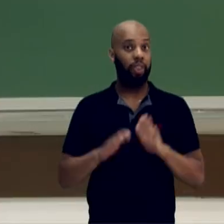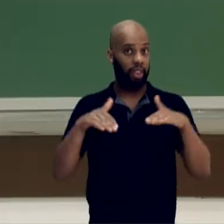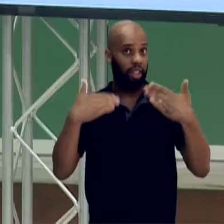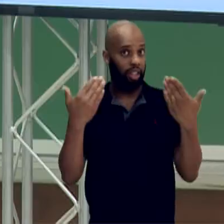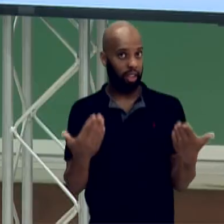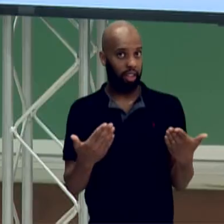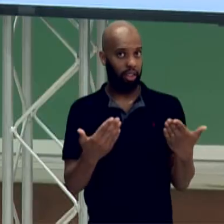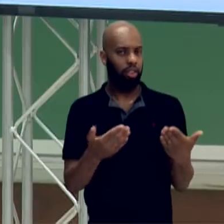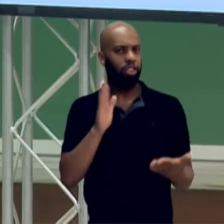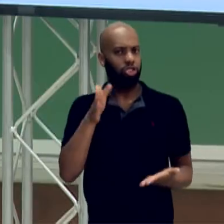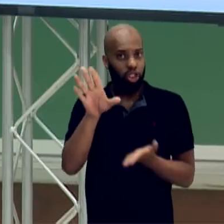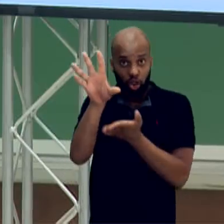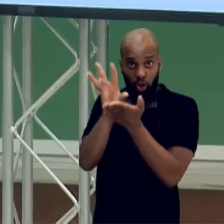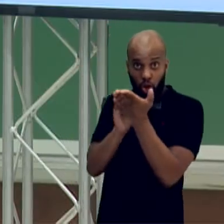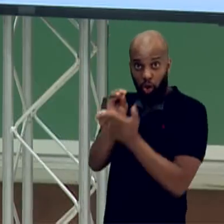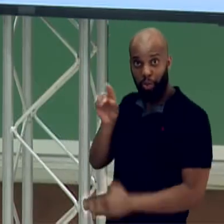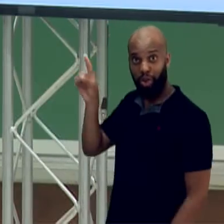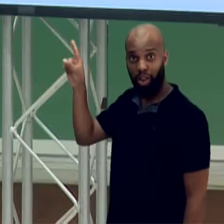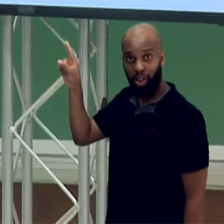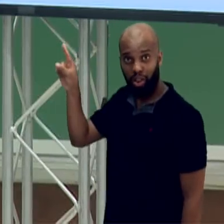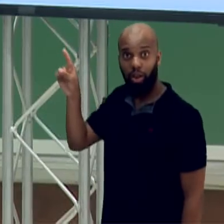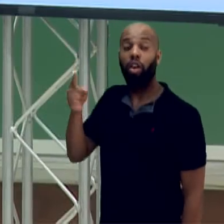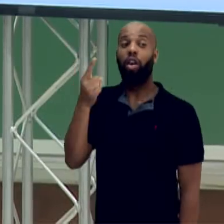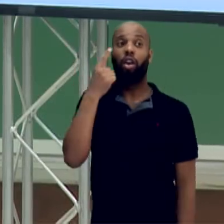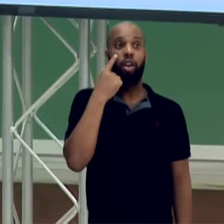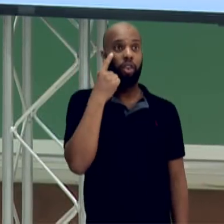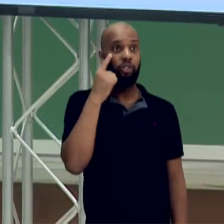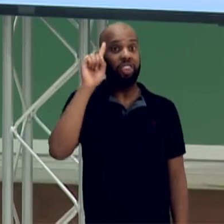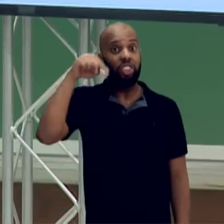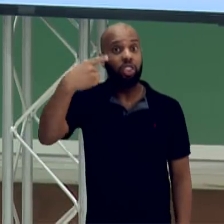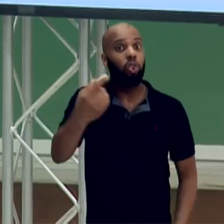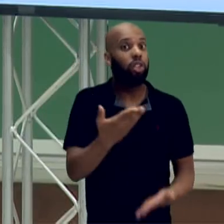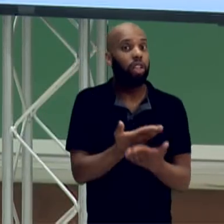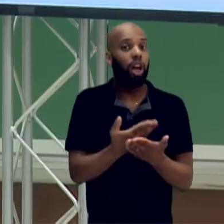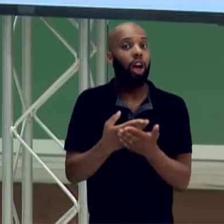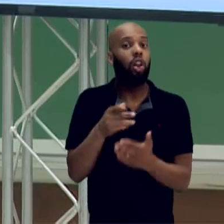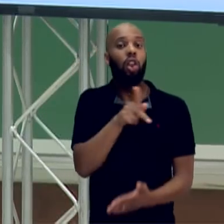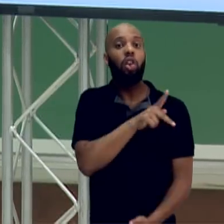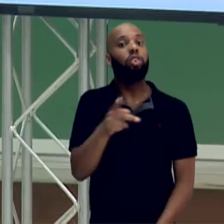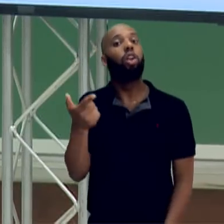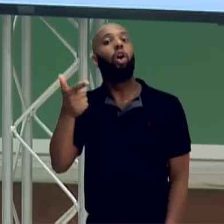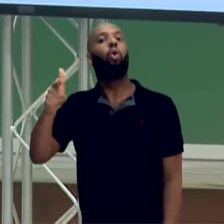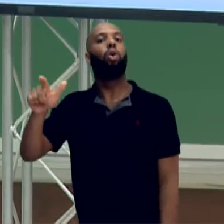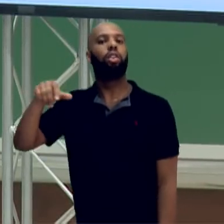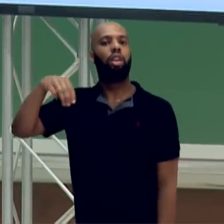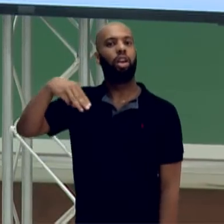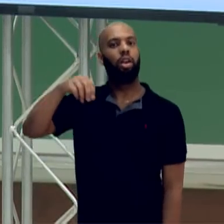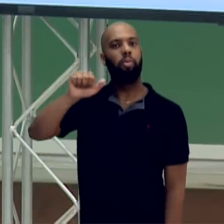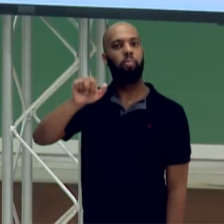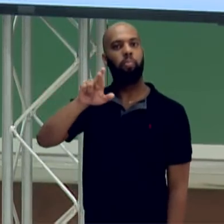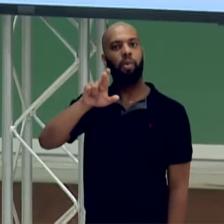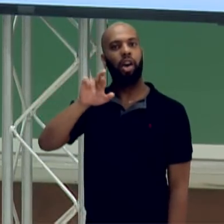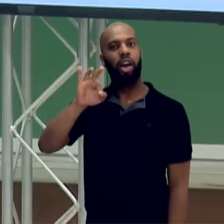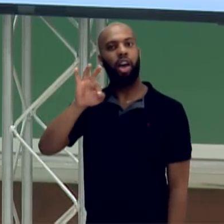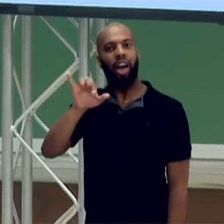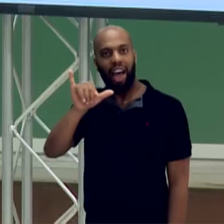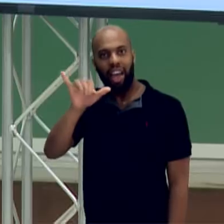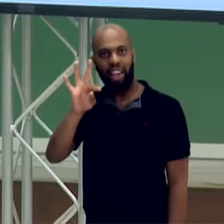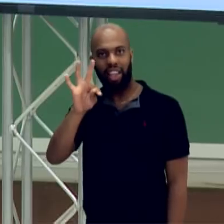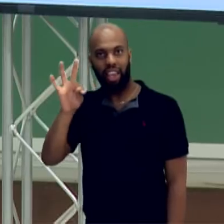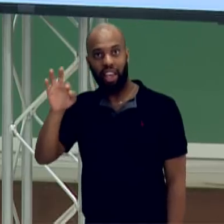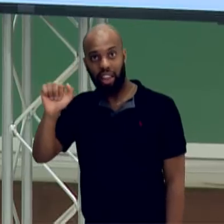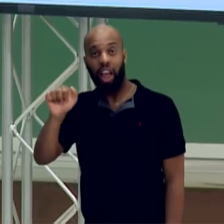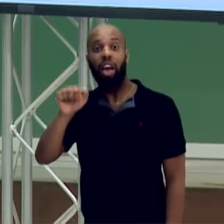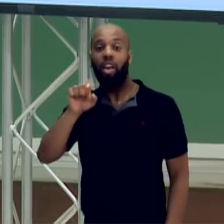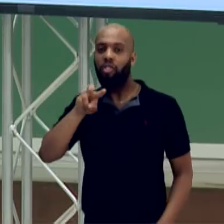Então, anotaram? Veja bem, na outra aula a professora Marita vai retomar essa atividade com